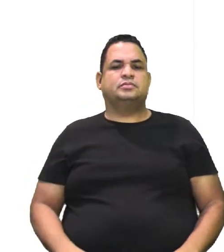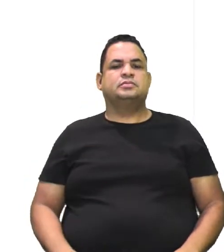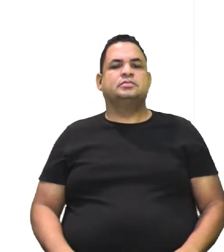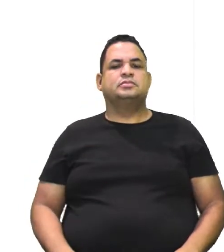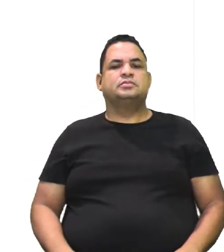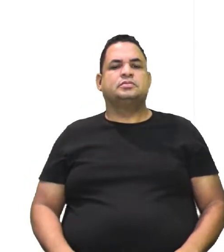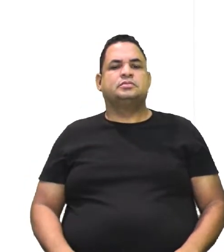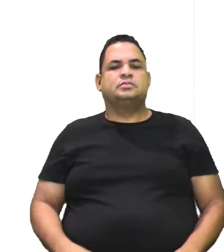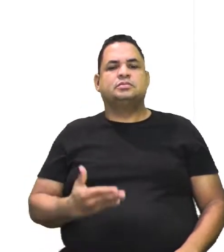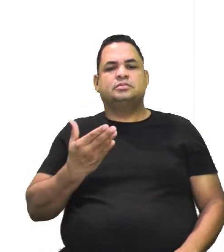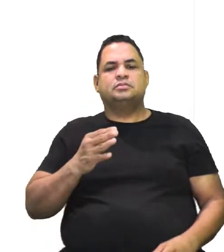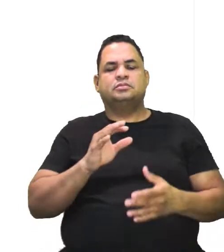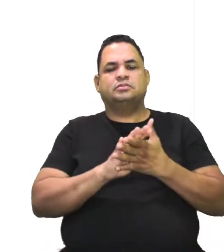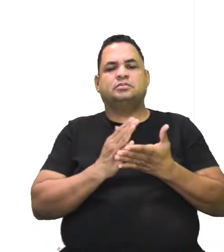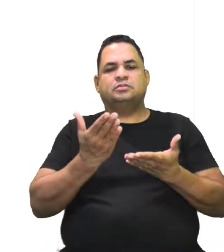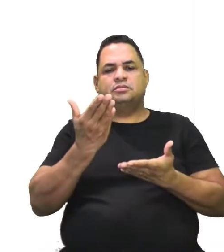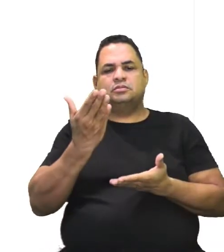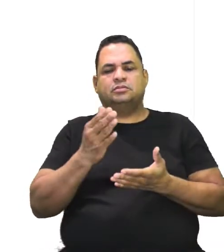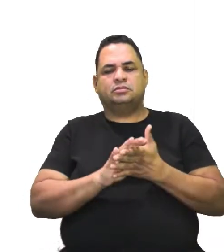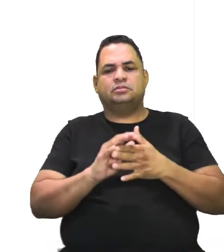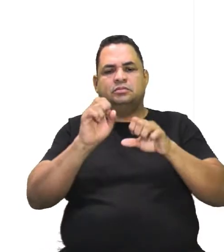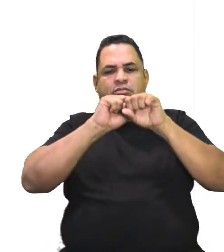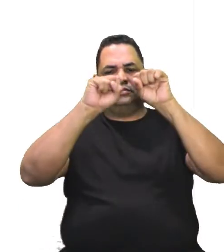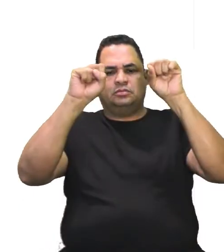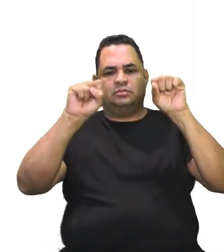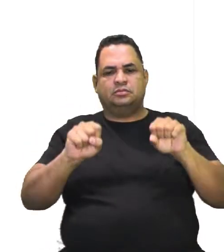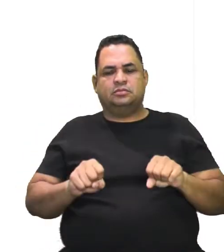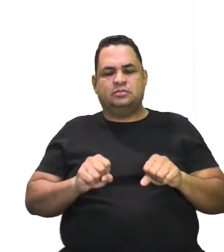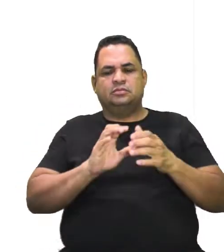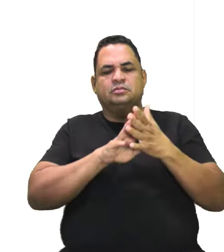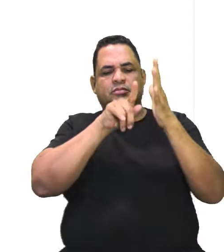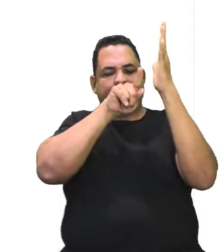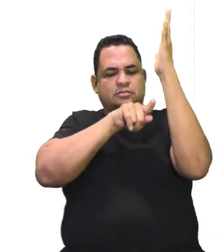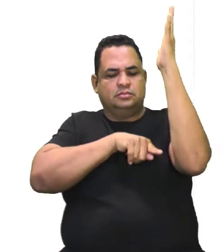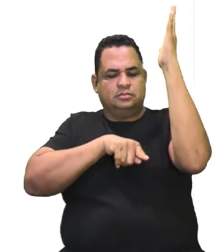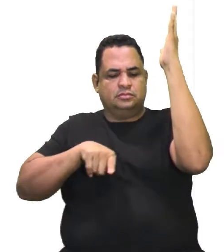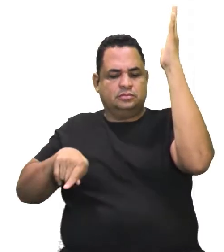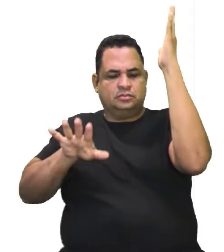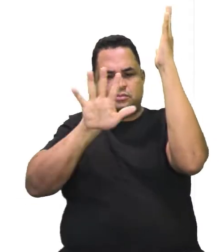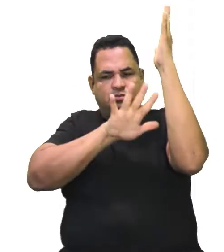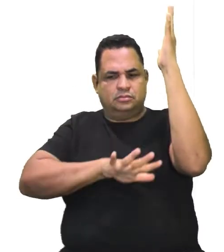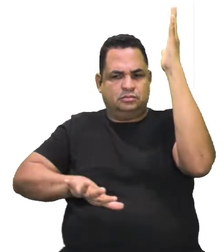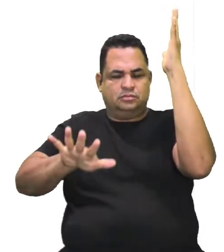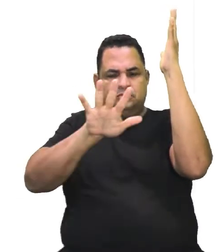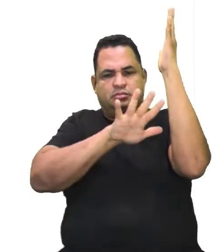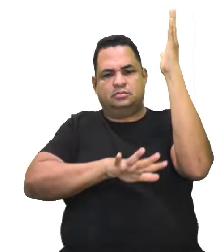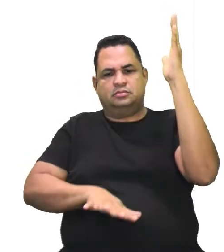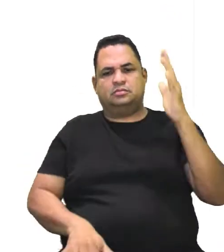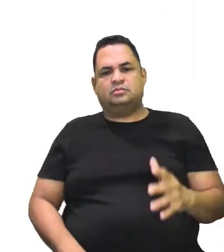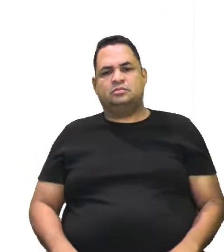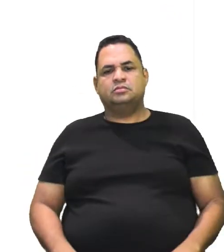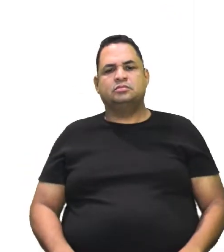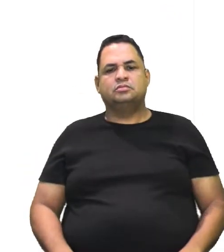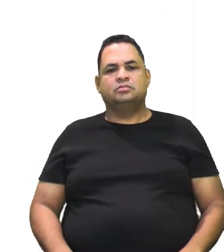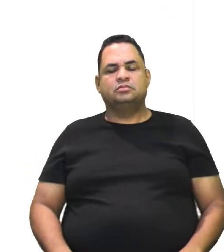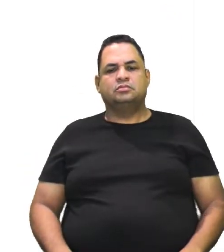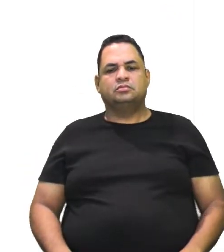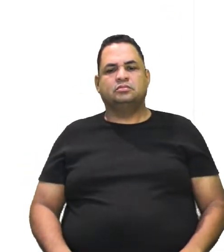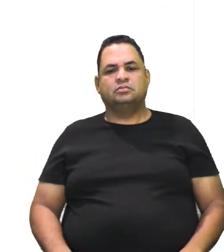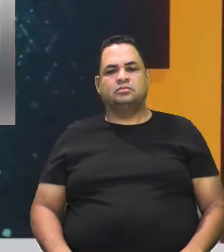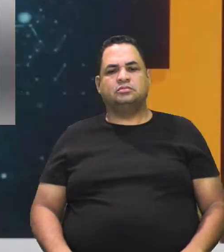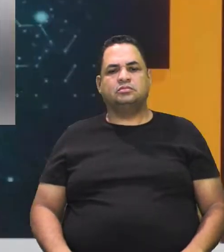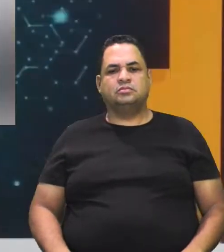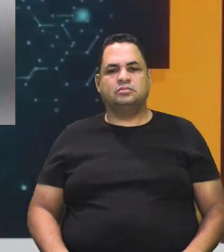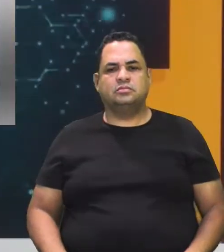a gente vai lembrar um pouquinho aqui com vocês do sistema cartesiano, né? Mas tem um jeito legal de lembrar. Tem, né? Qual é a